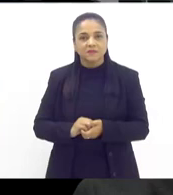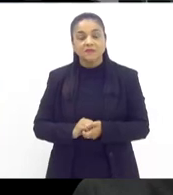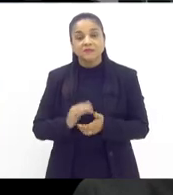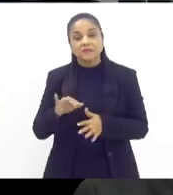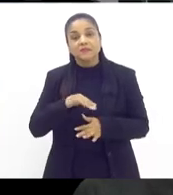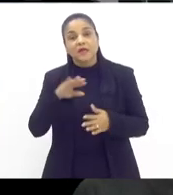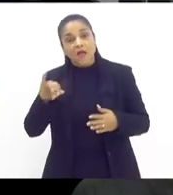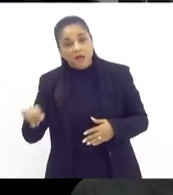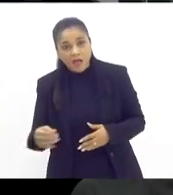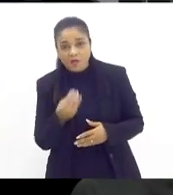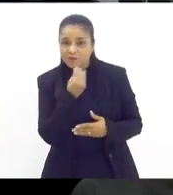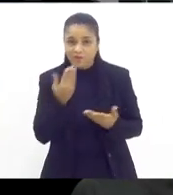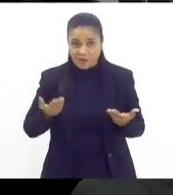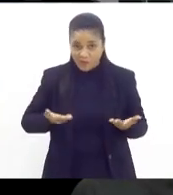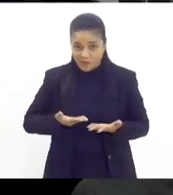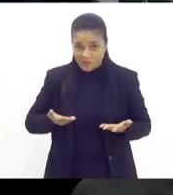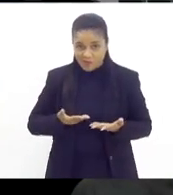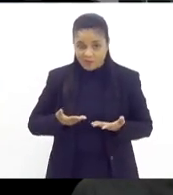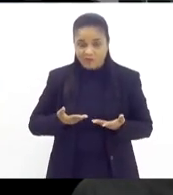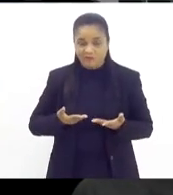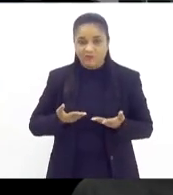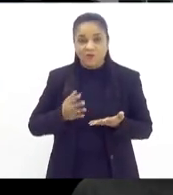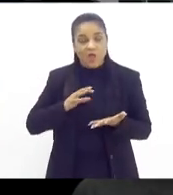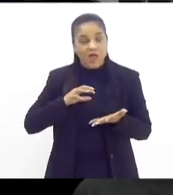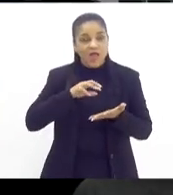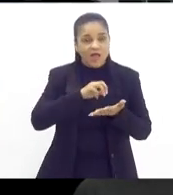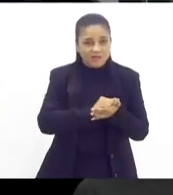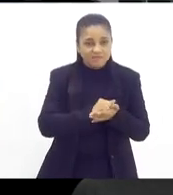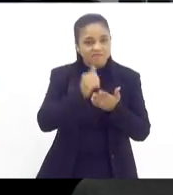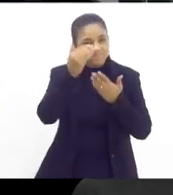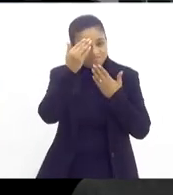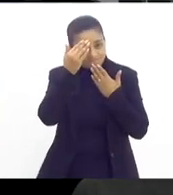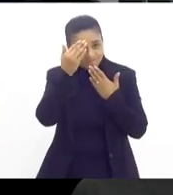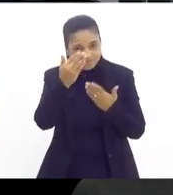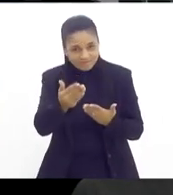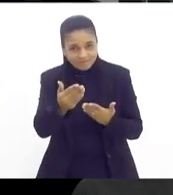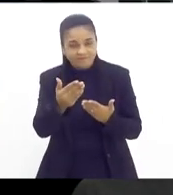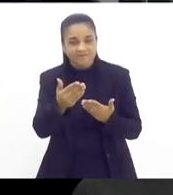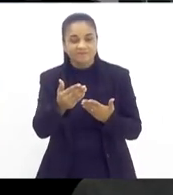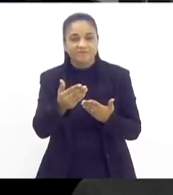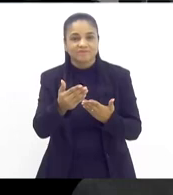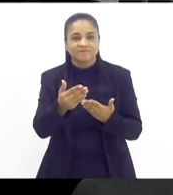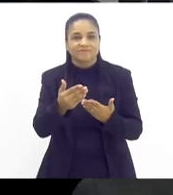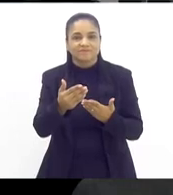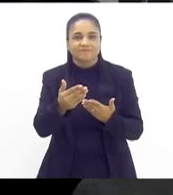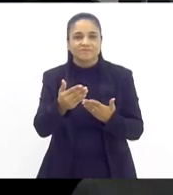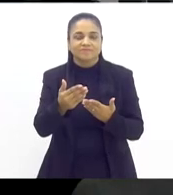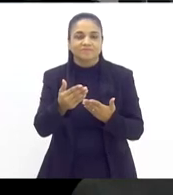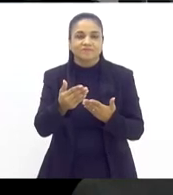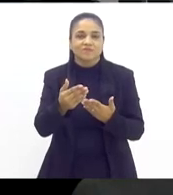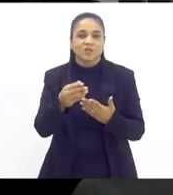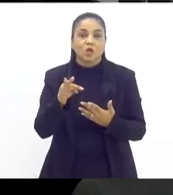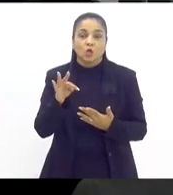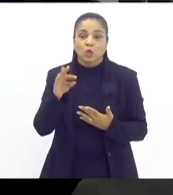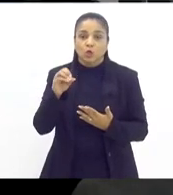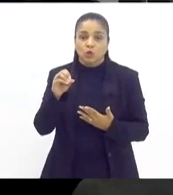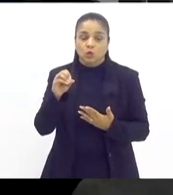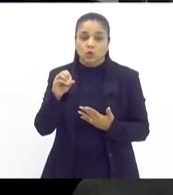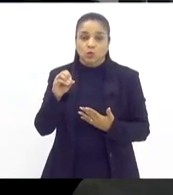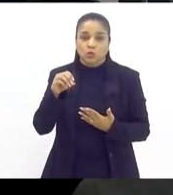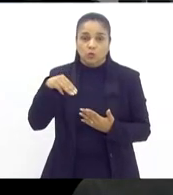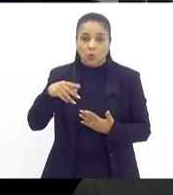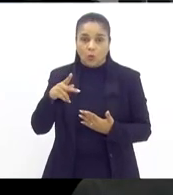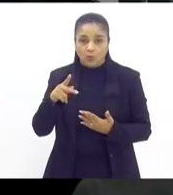queria aproveitar aqui e fazer um registro e agradecer muito aqui. Como disse o Thompson aqui, nós